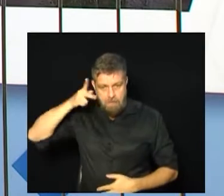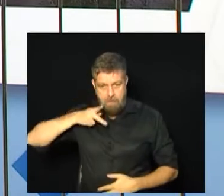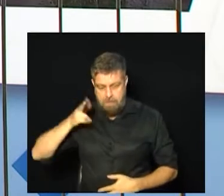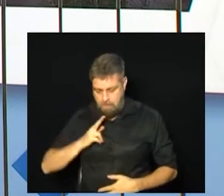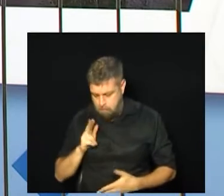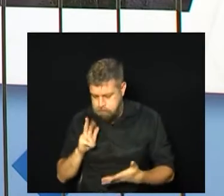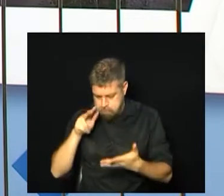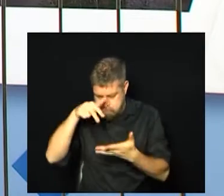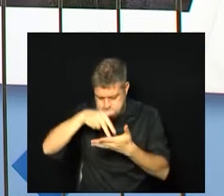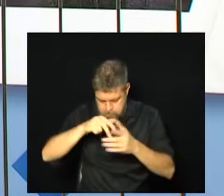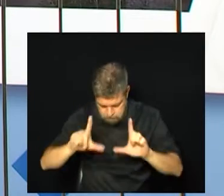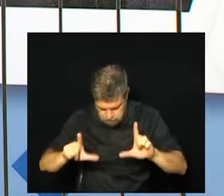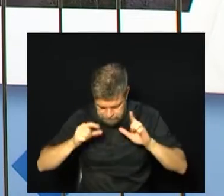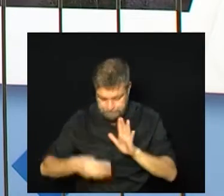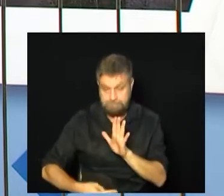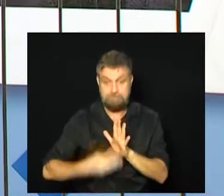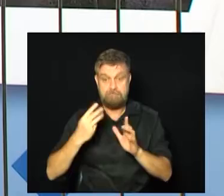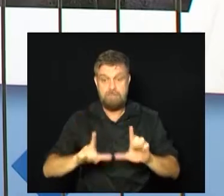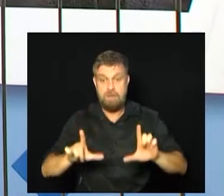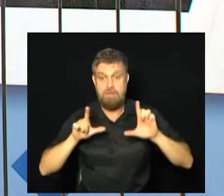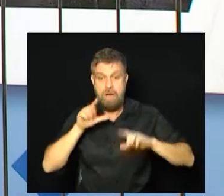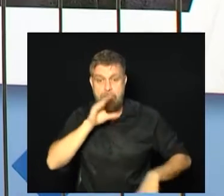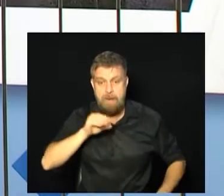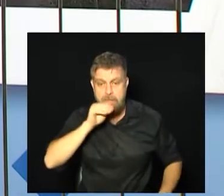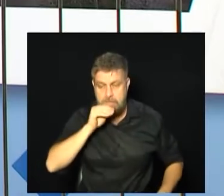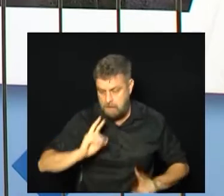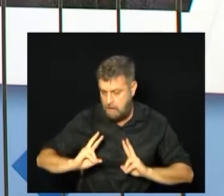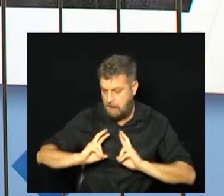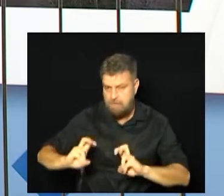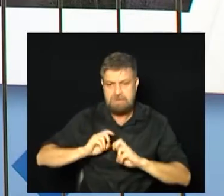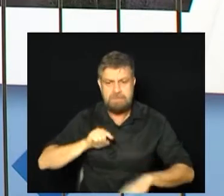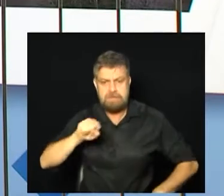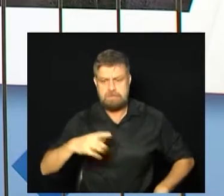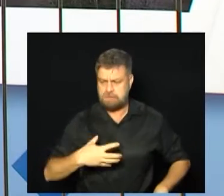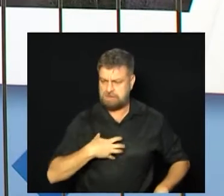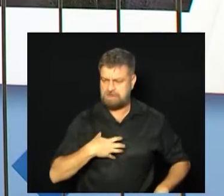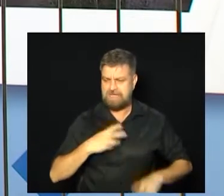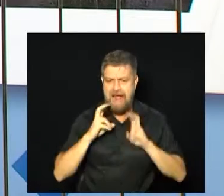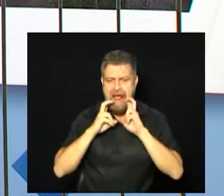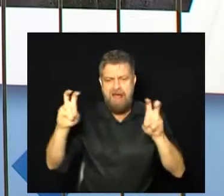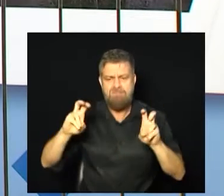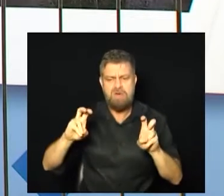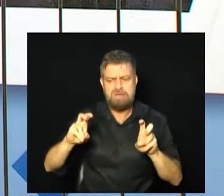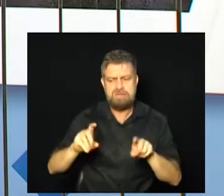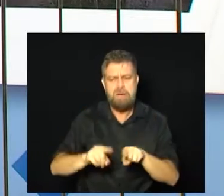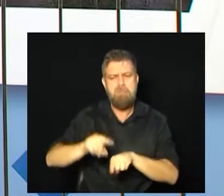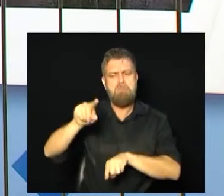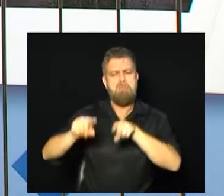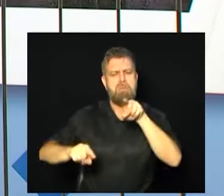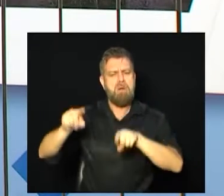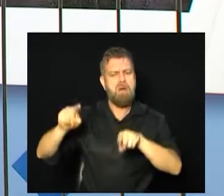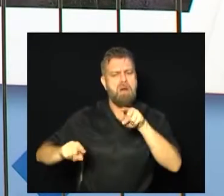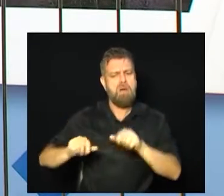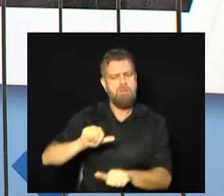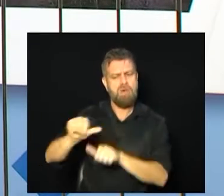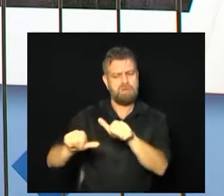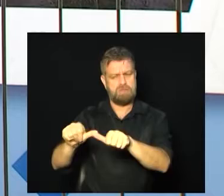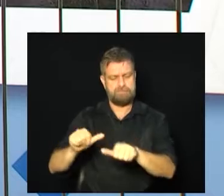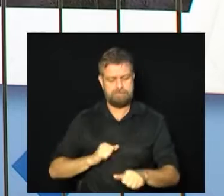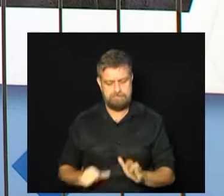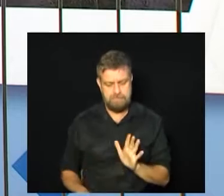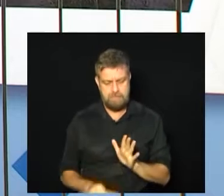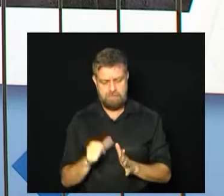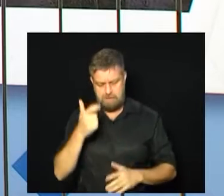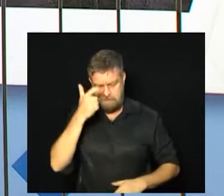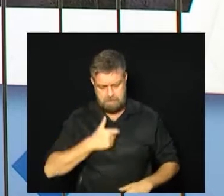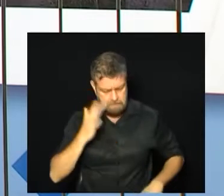subi pela terceira vez, eu percebi que o tom mudou, na verdade, né? Naquele primeiro momento, a gente tenta